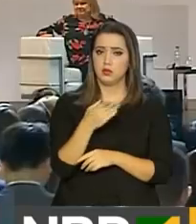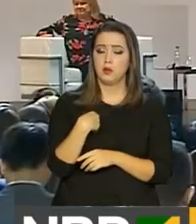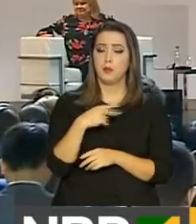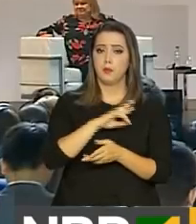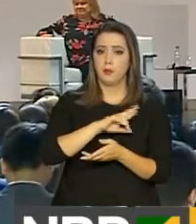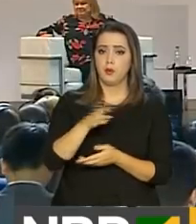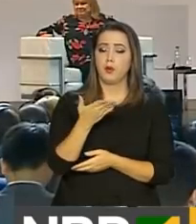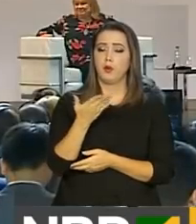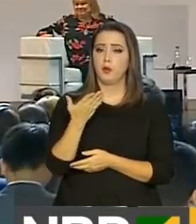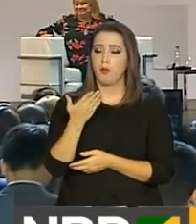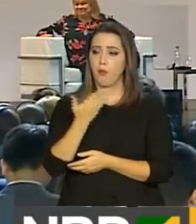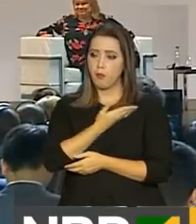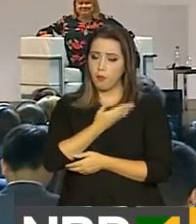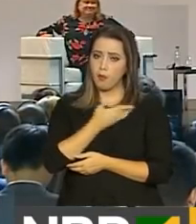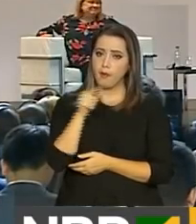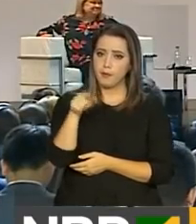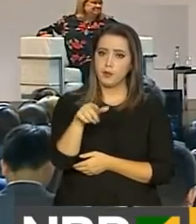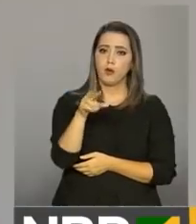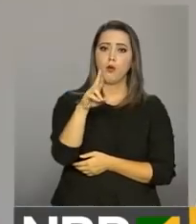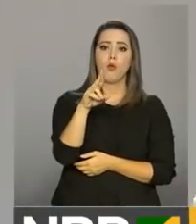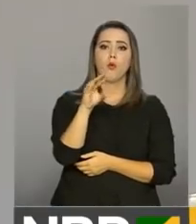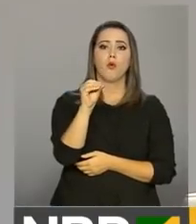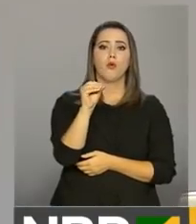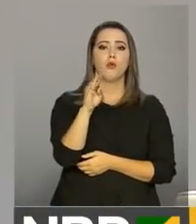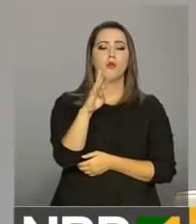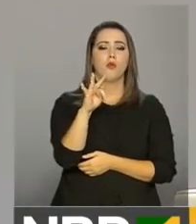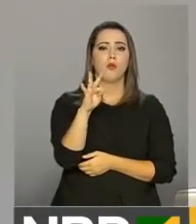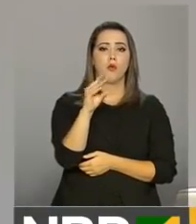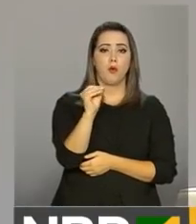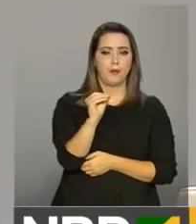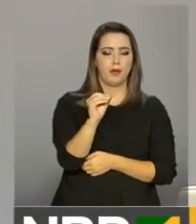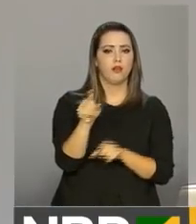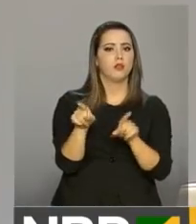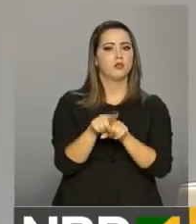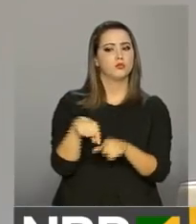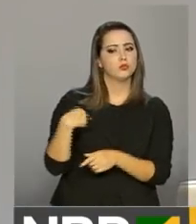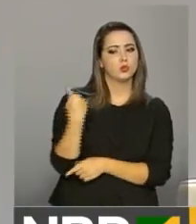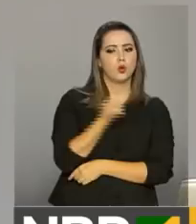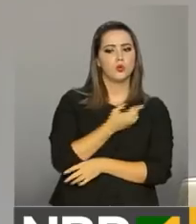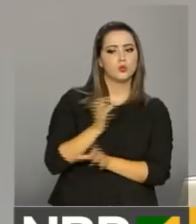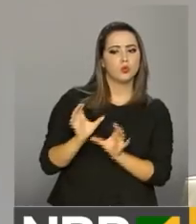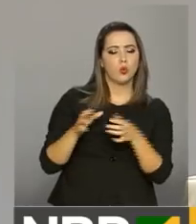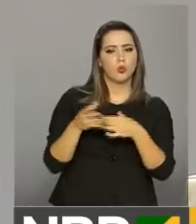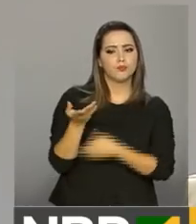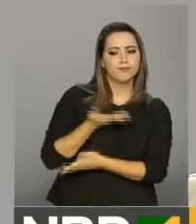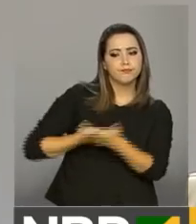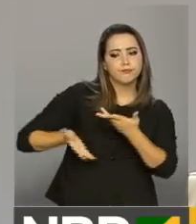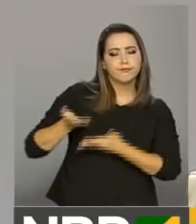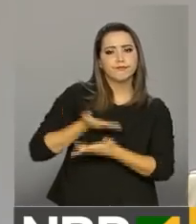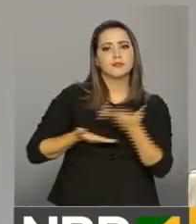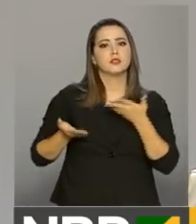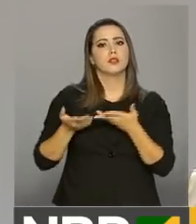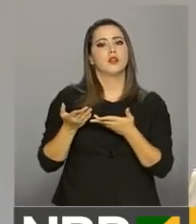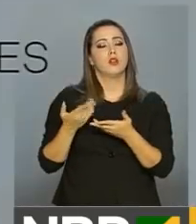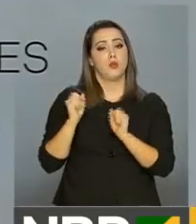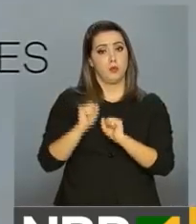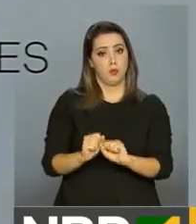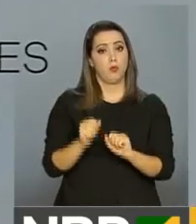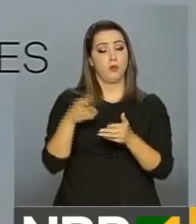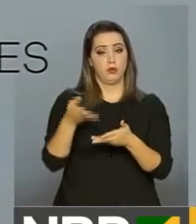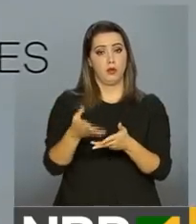meu compatriota Roberto Azevedo, nossos negociadores trabalharão pelo êxito desta